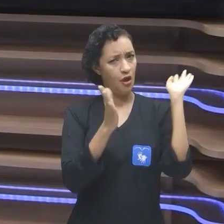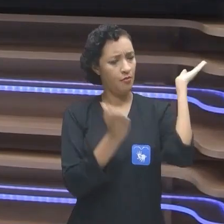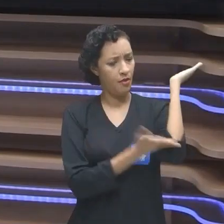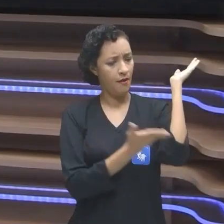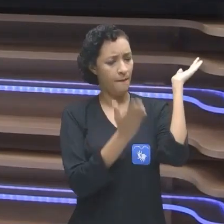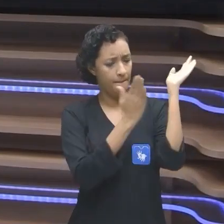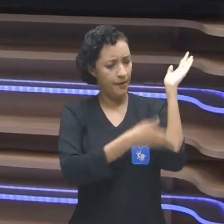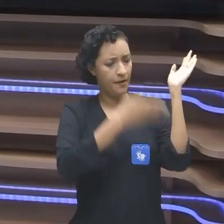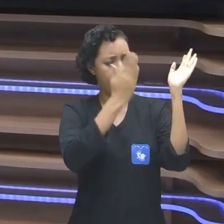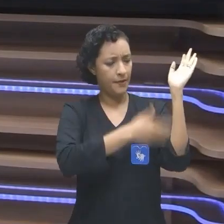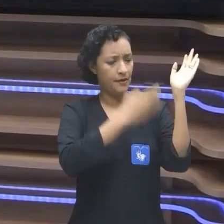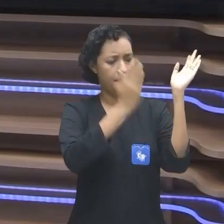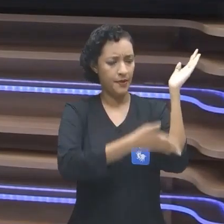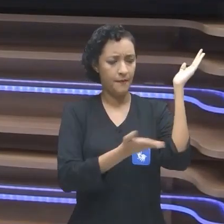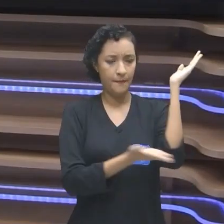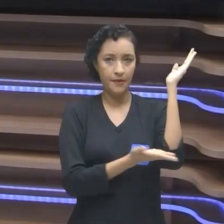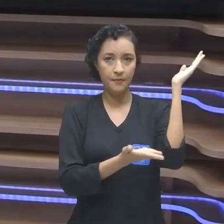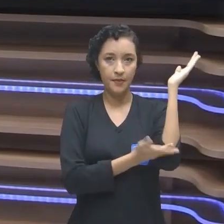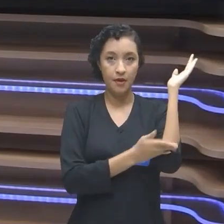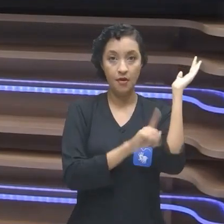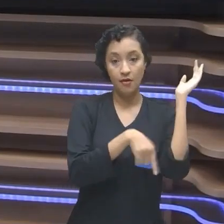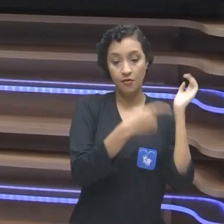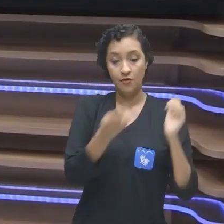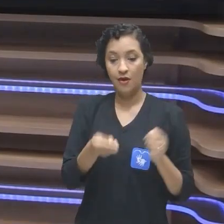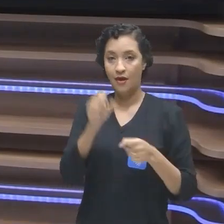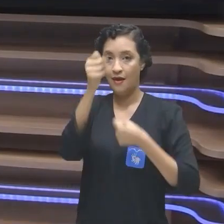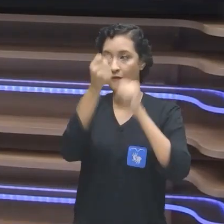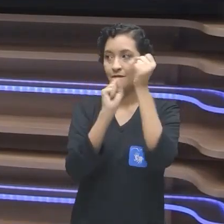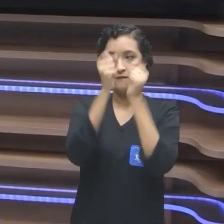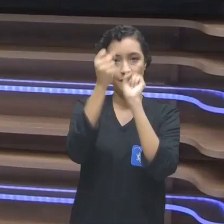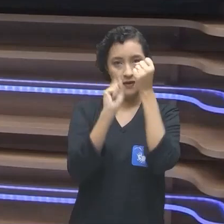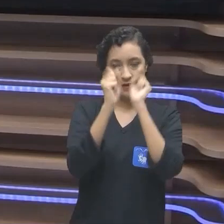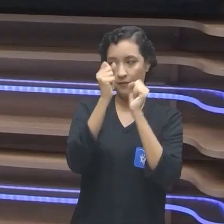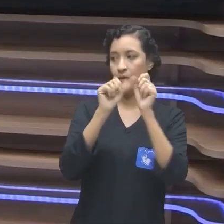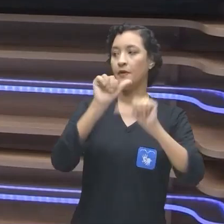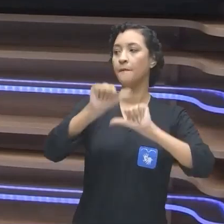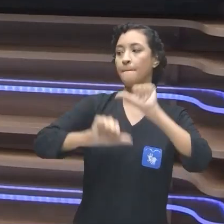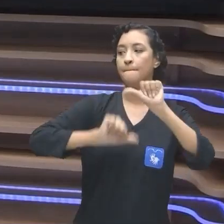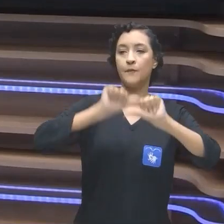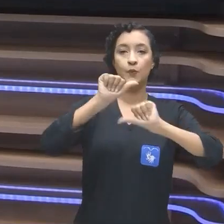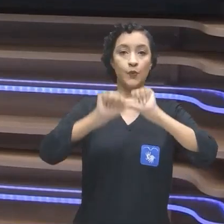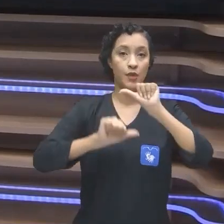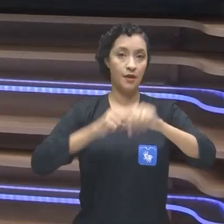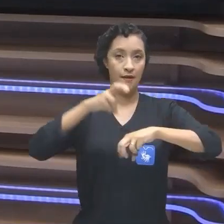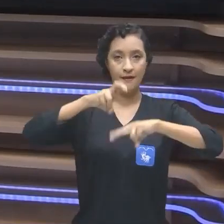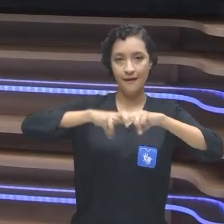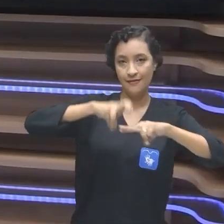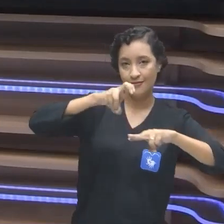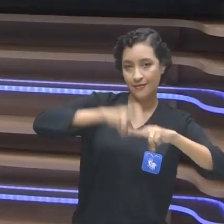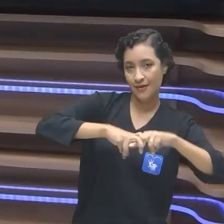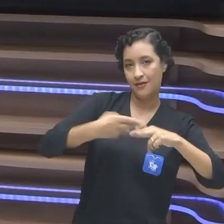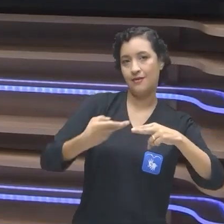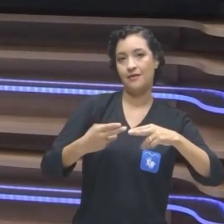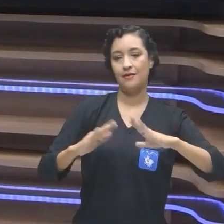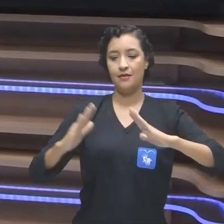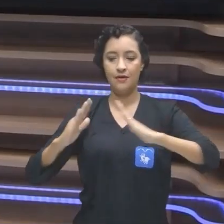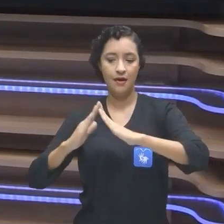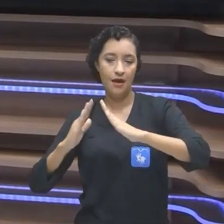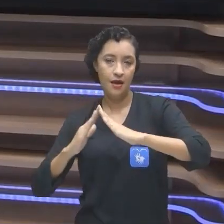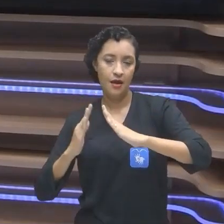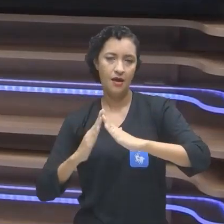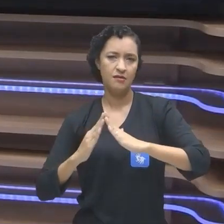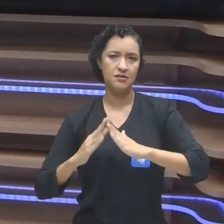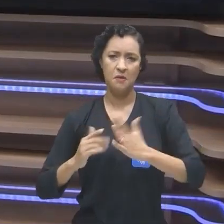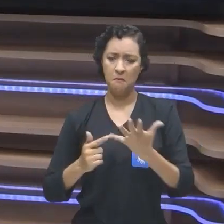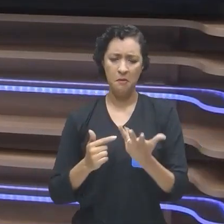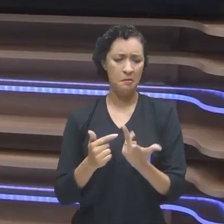vai se transformar em cadeira, em mesa, em tábuas para fazer casa e 1 milhão de